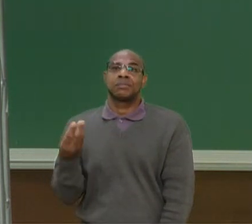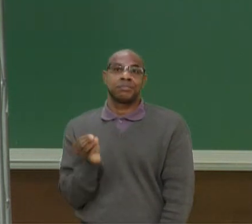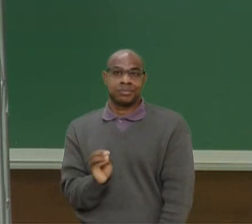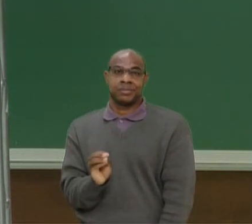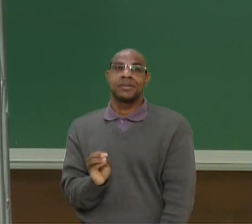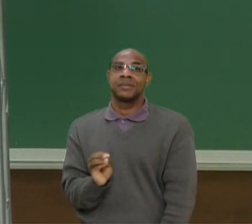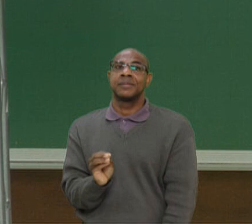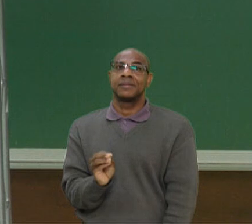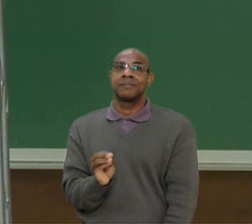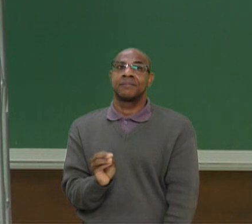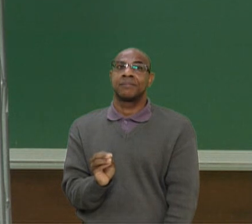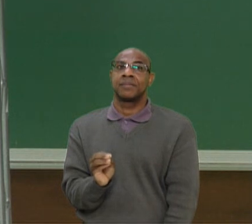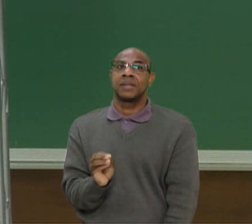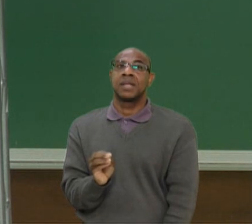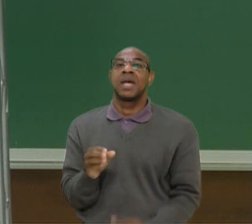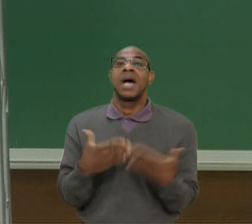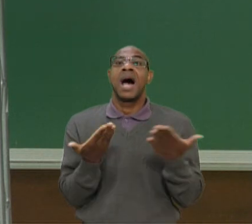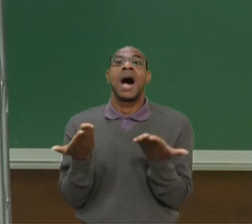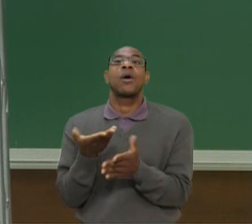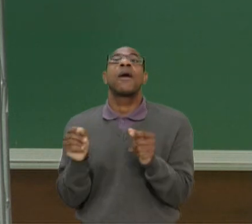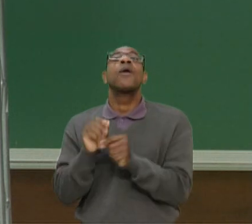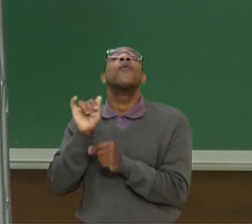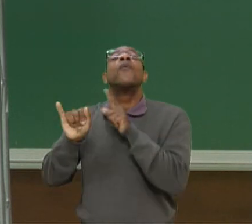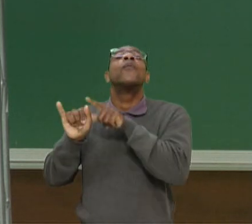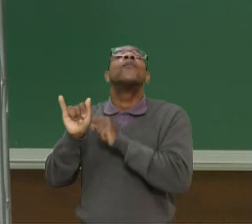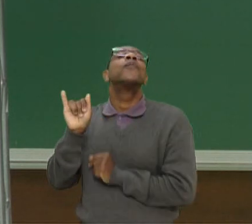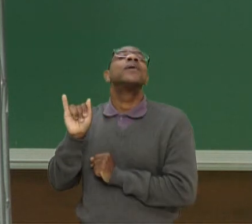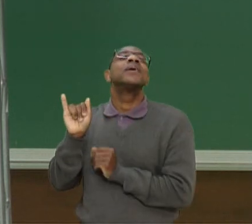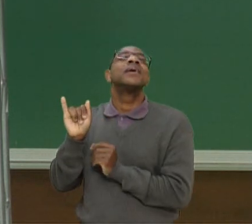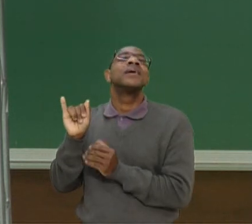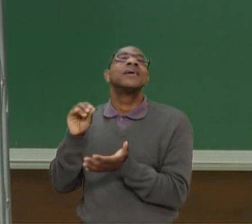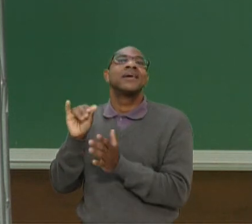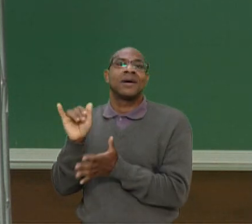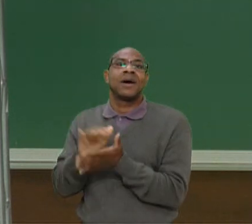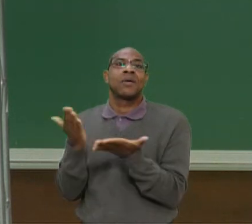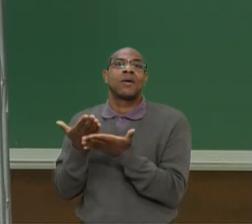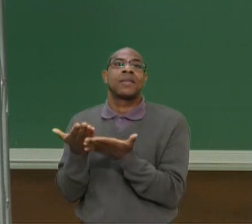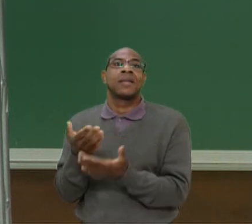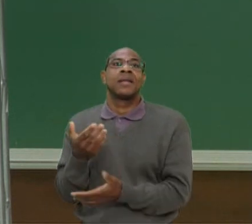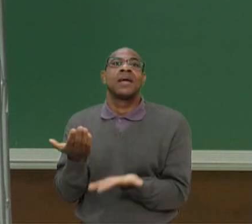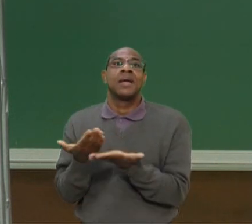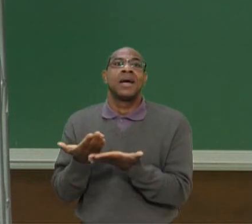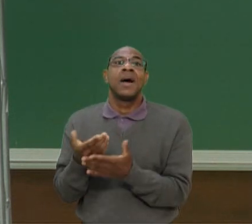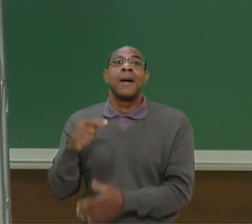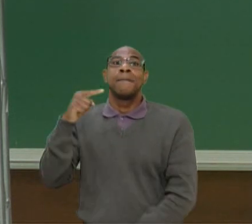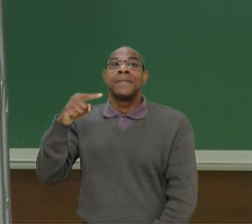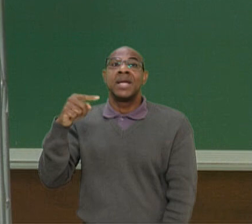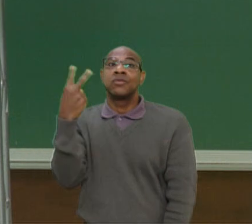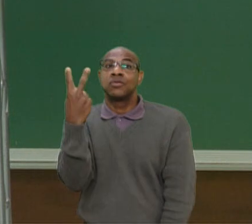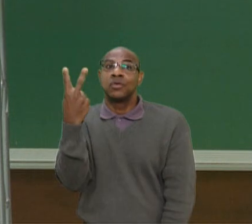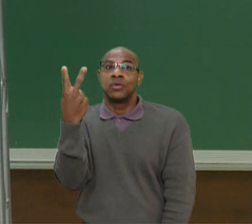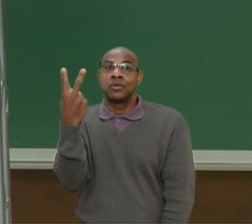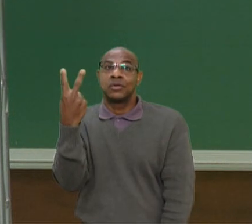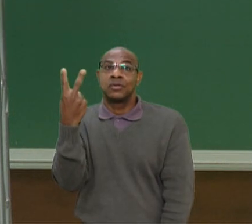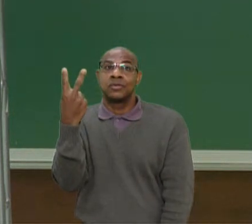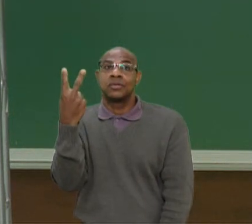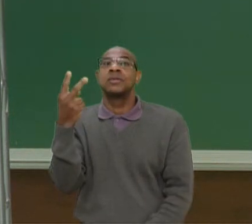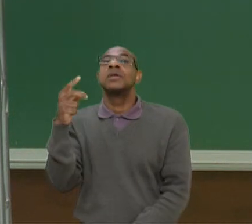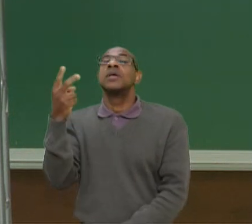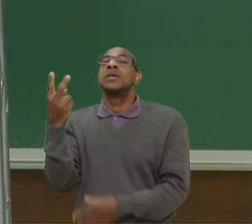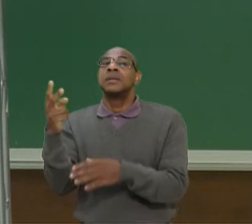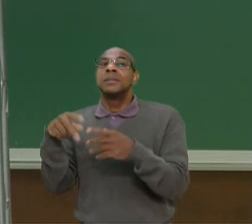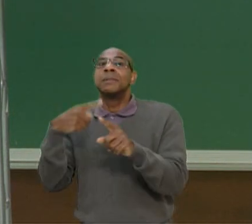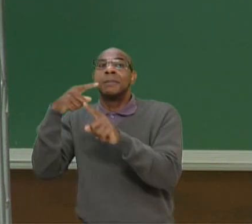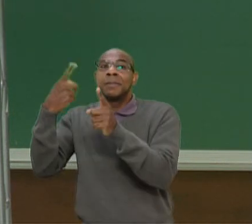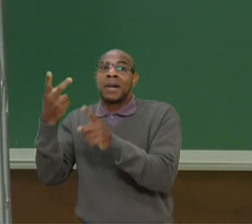4. Agora vamos fazer na parte imaginária a mesma coisa. Então vamos igualar o menos 2 com o